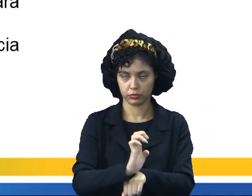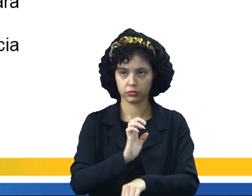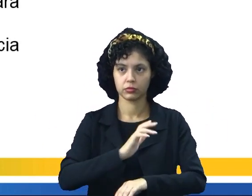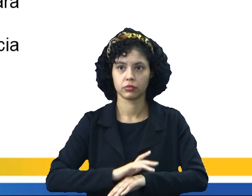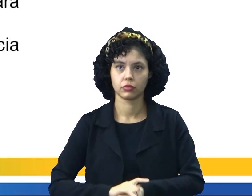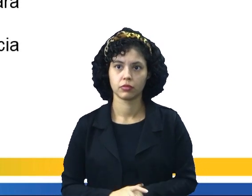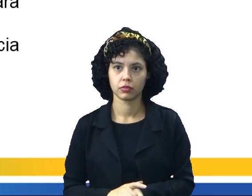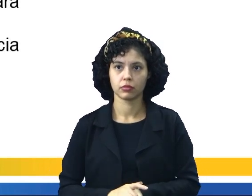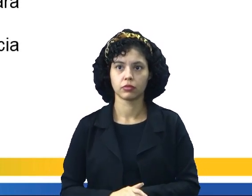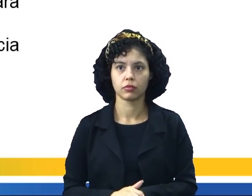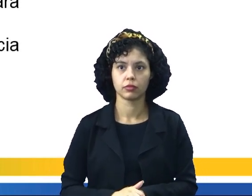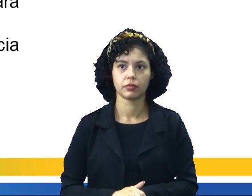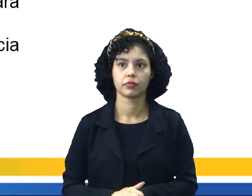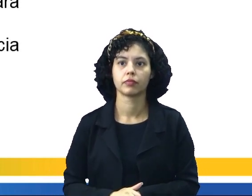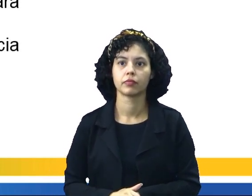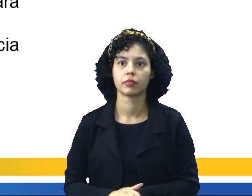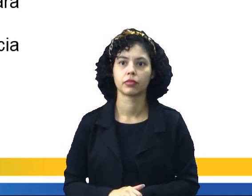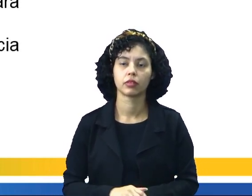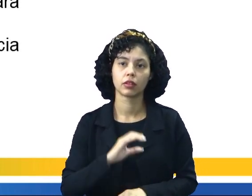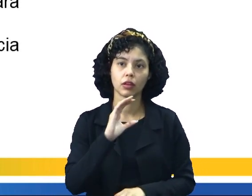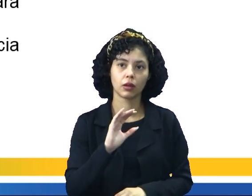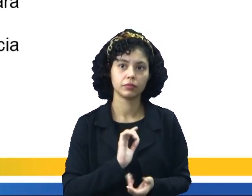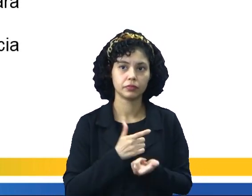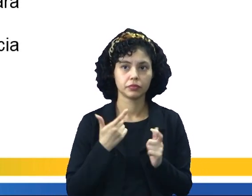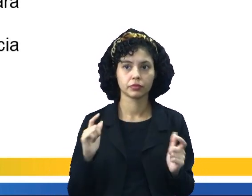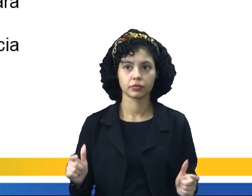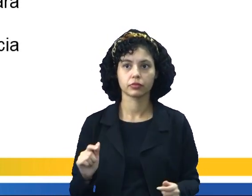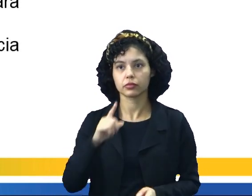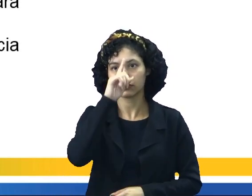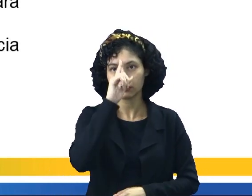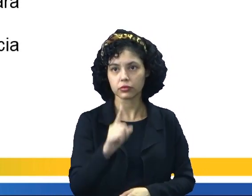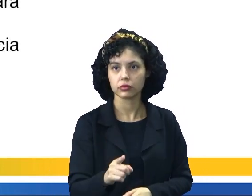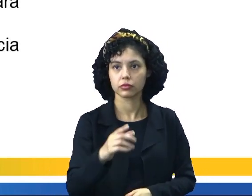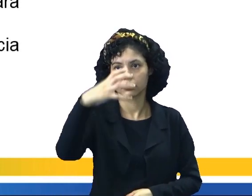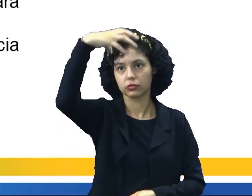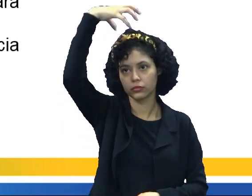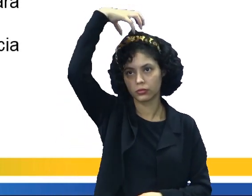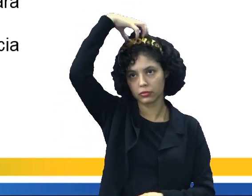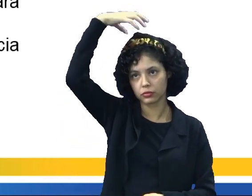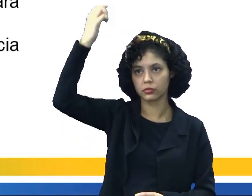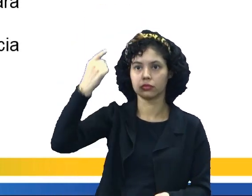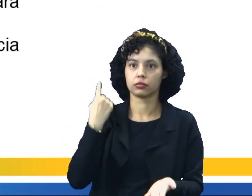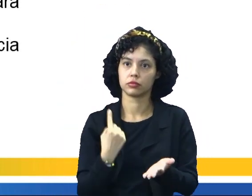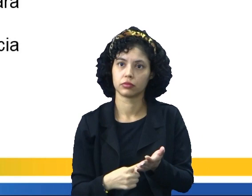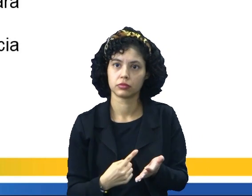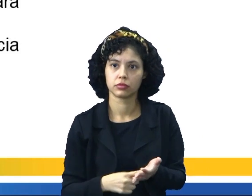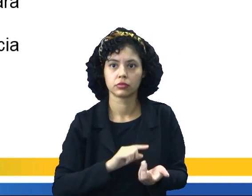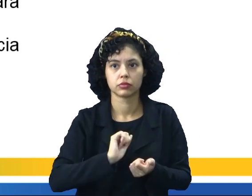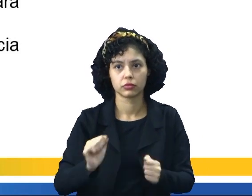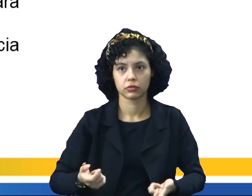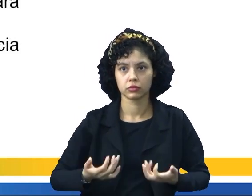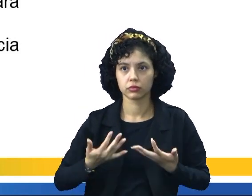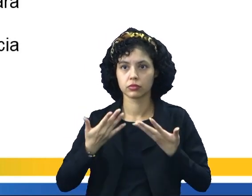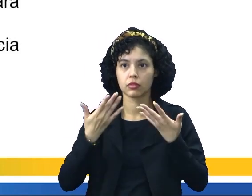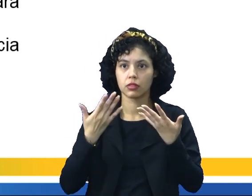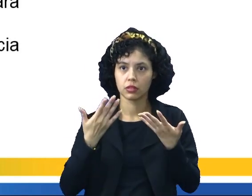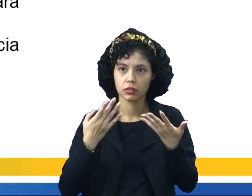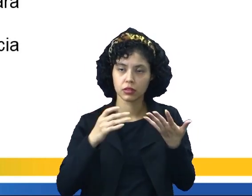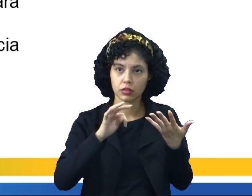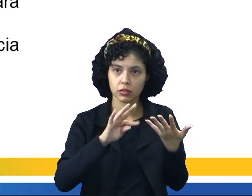em cidades-estados. Letra C. A maior autoridade dos maias era o rei, considerado